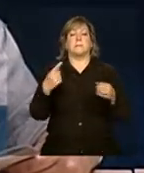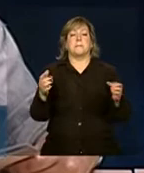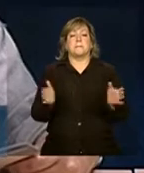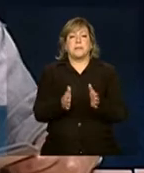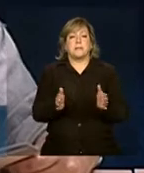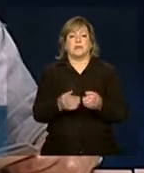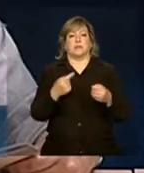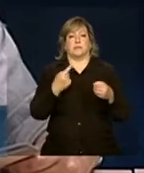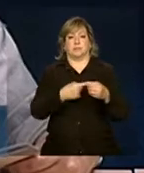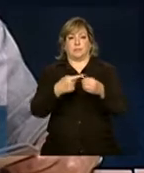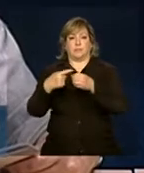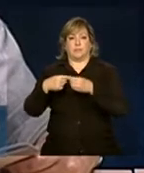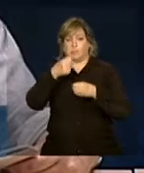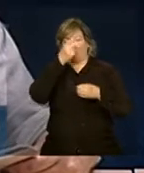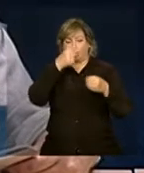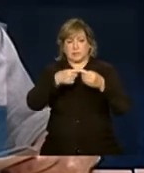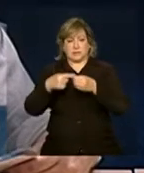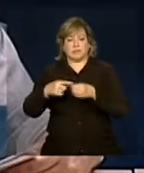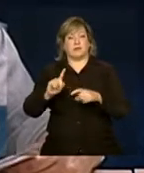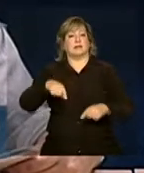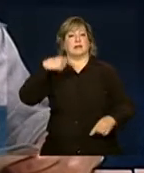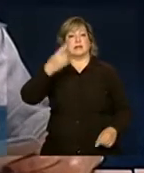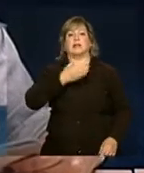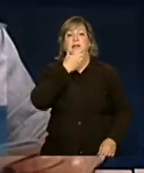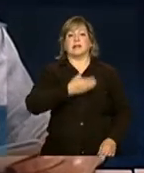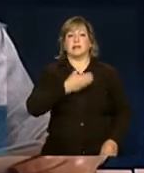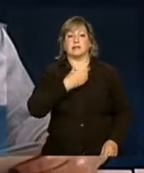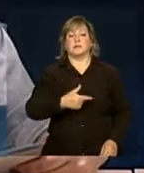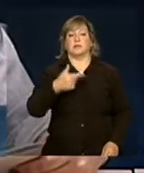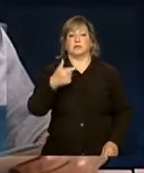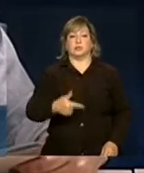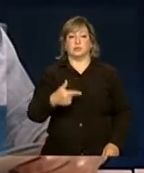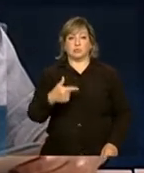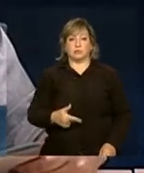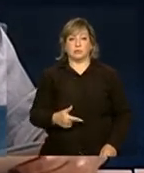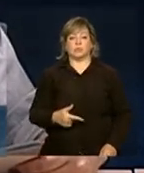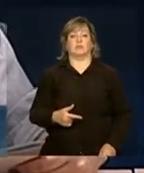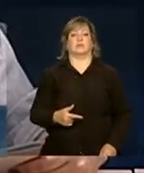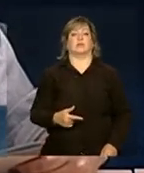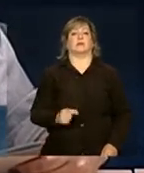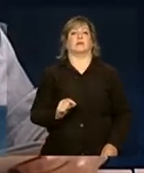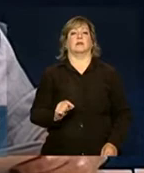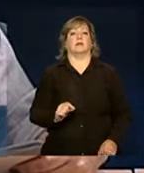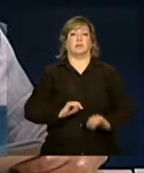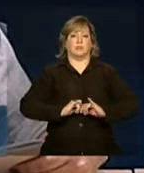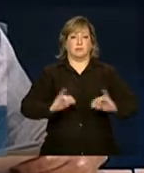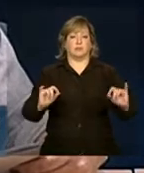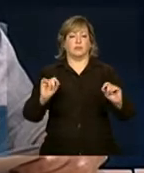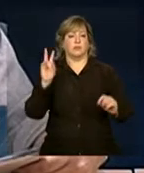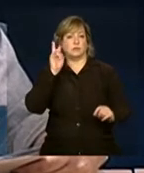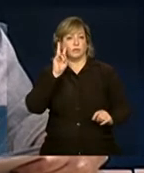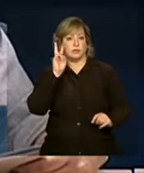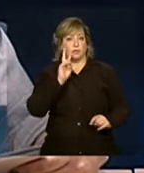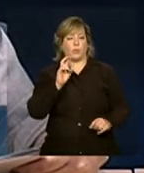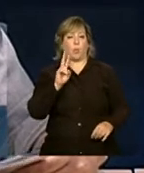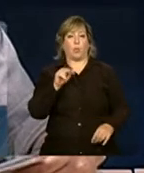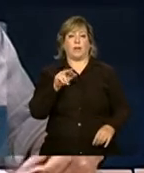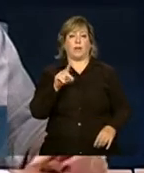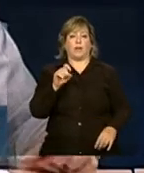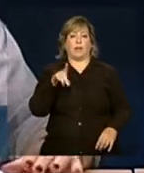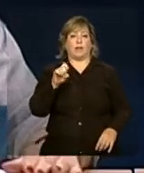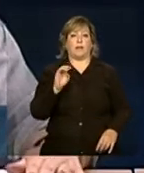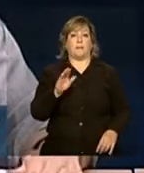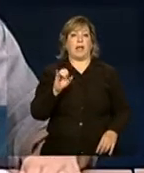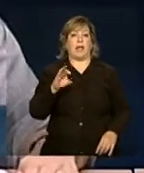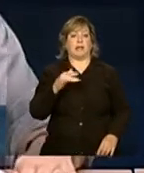e em dezembro a segunda rodada é de resultados para UBS unidades básicas de saúde e